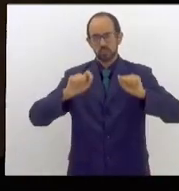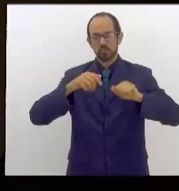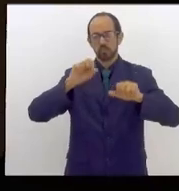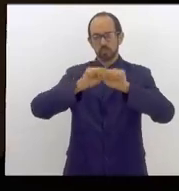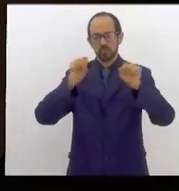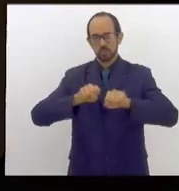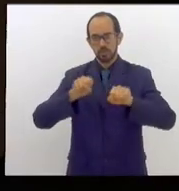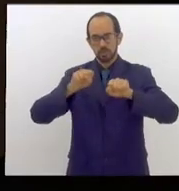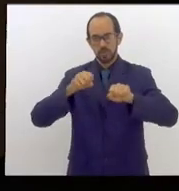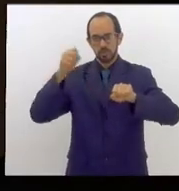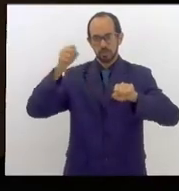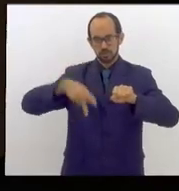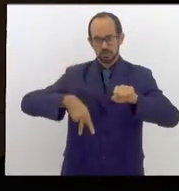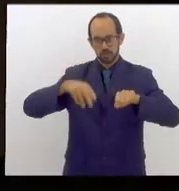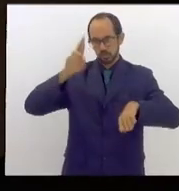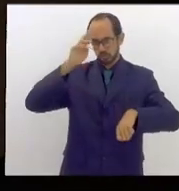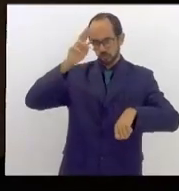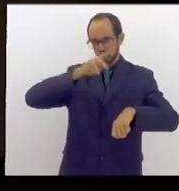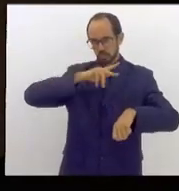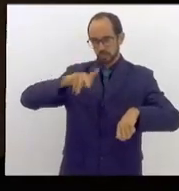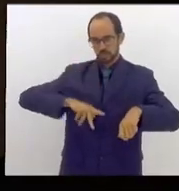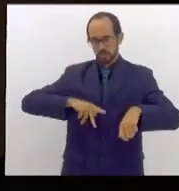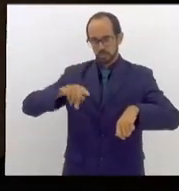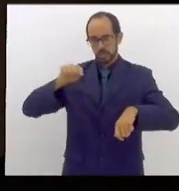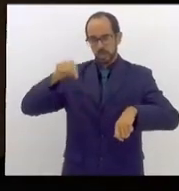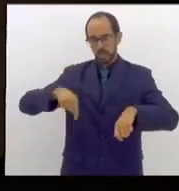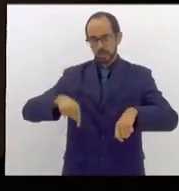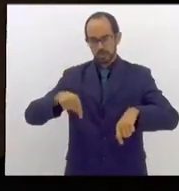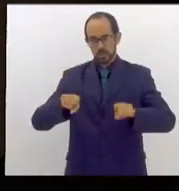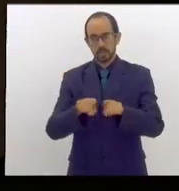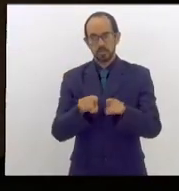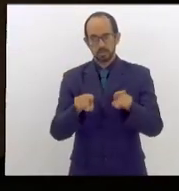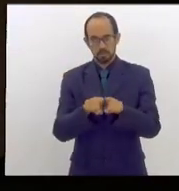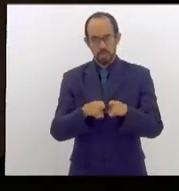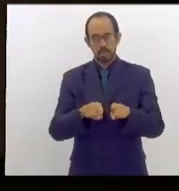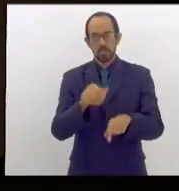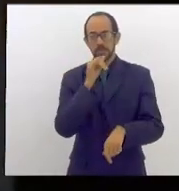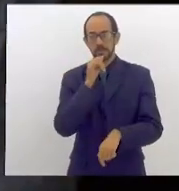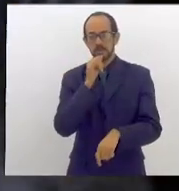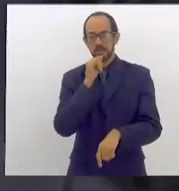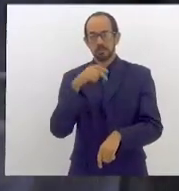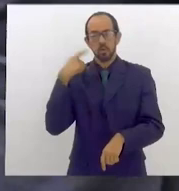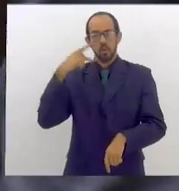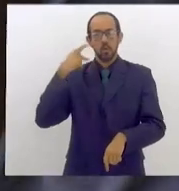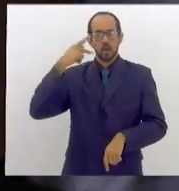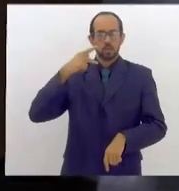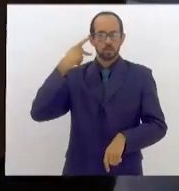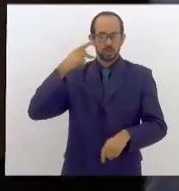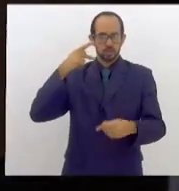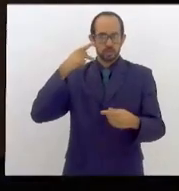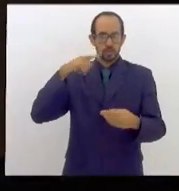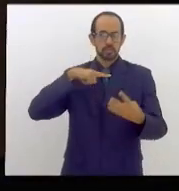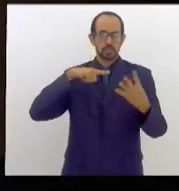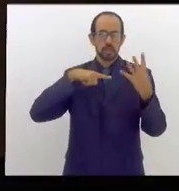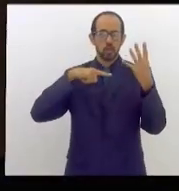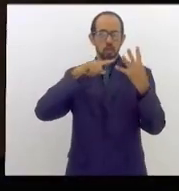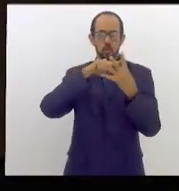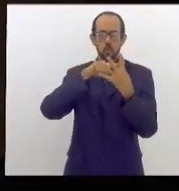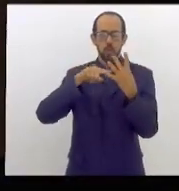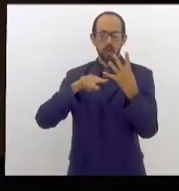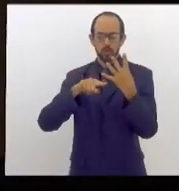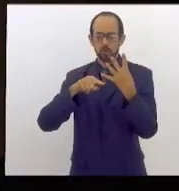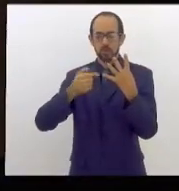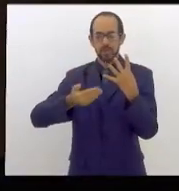de aposentadoria senhor presidente e aqui na casa o maior exemplo é a própria Procuradoria da casa existem quatro Procuradores da casa que são antes de